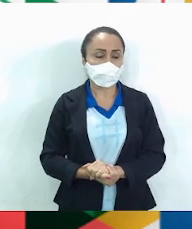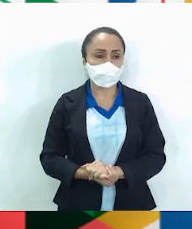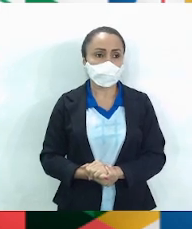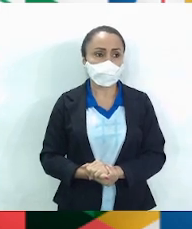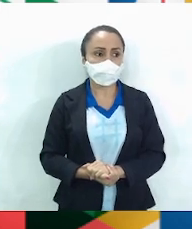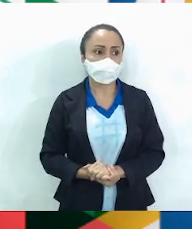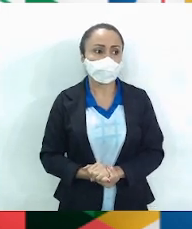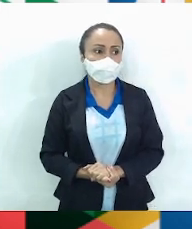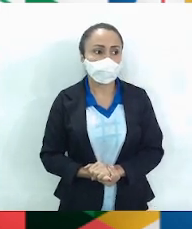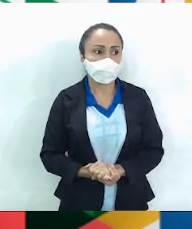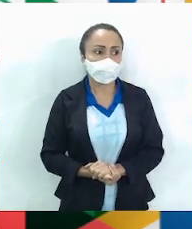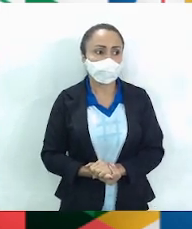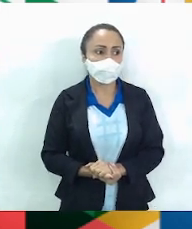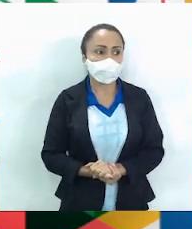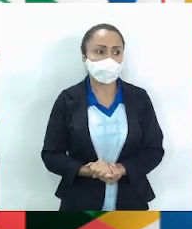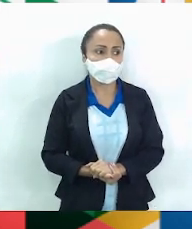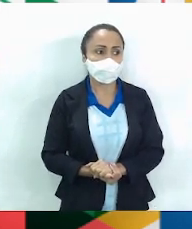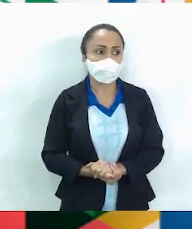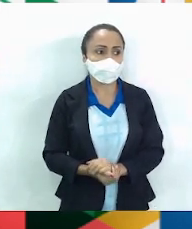C, D ou E.